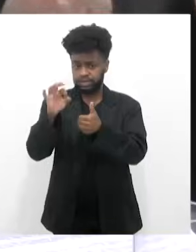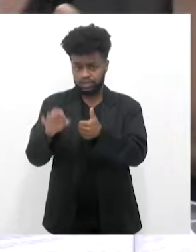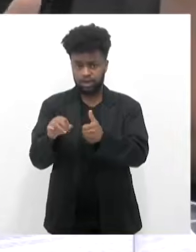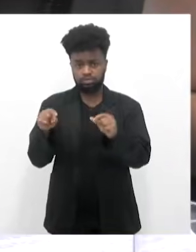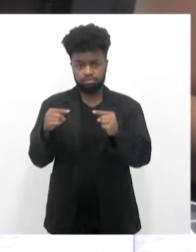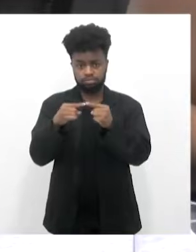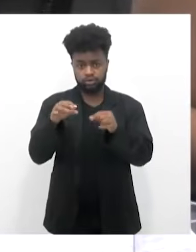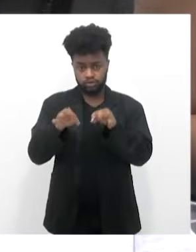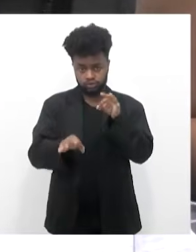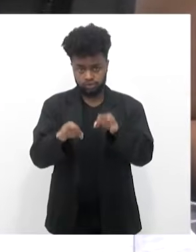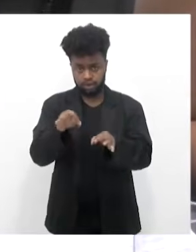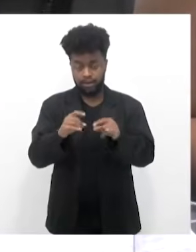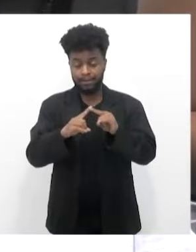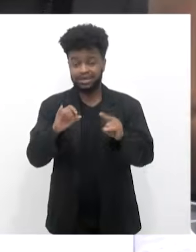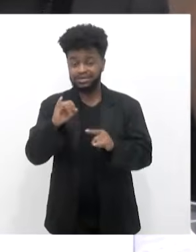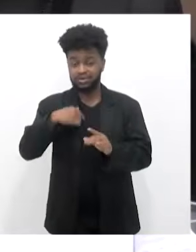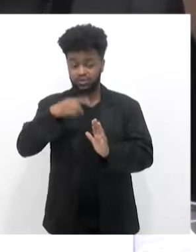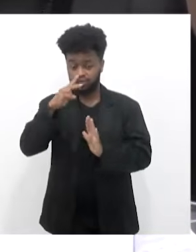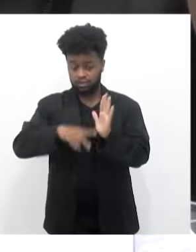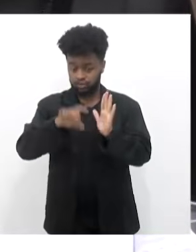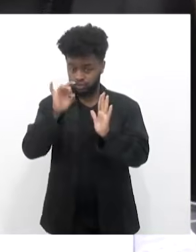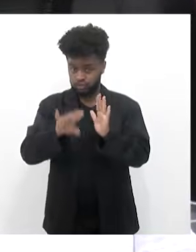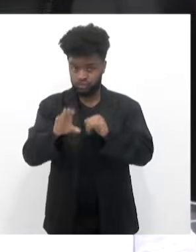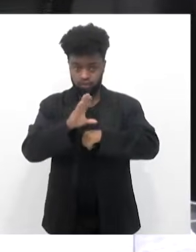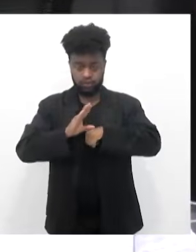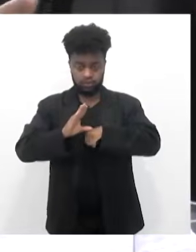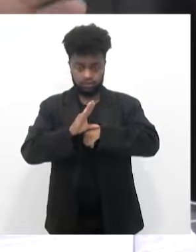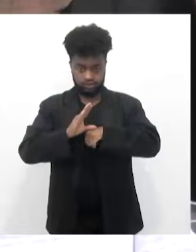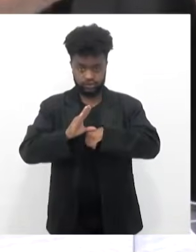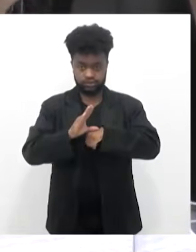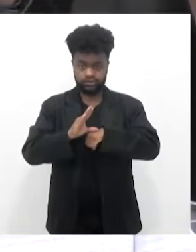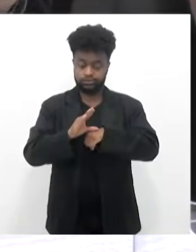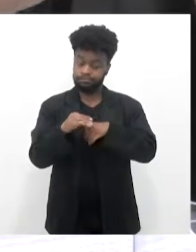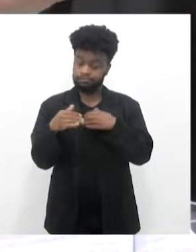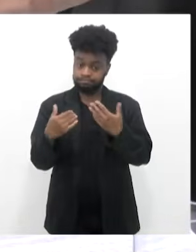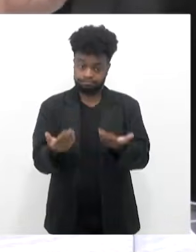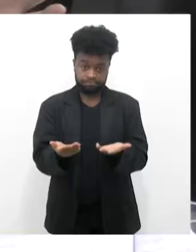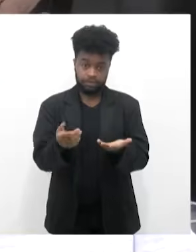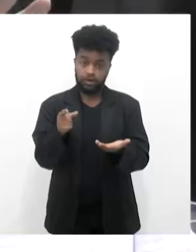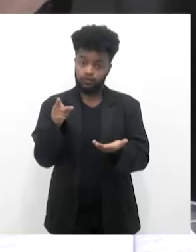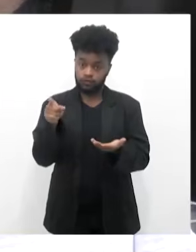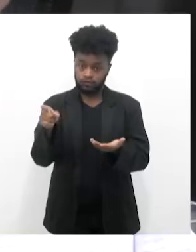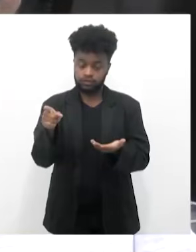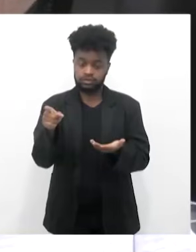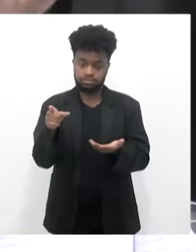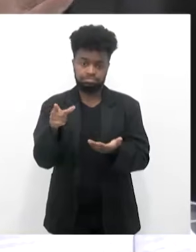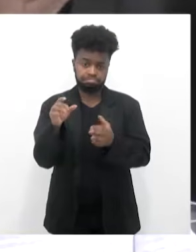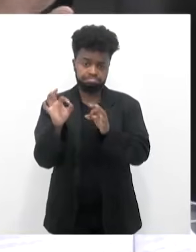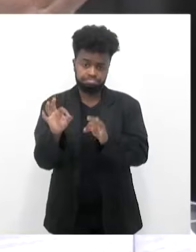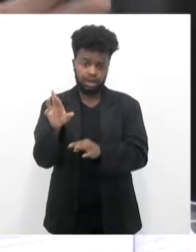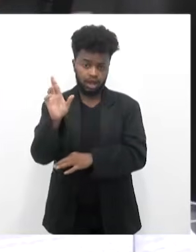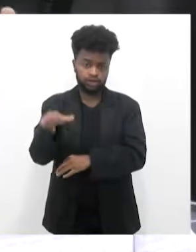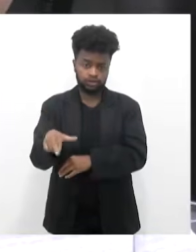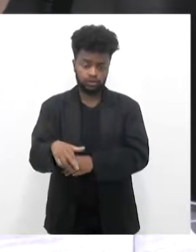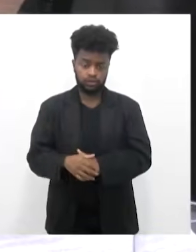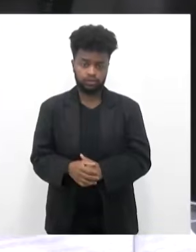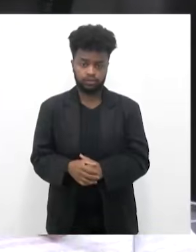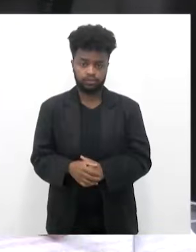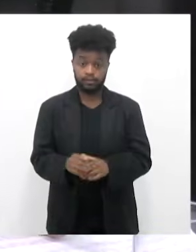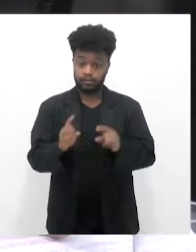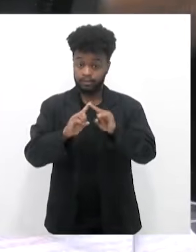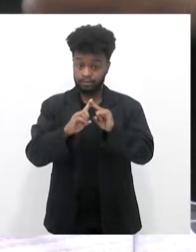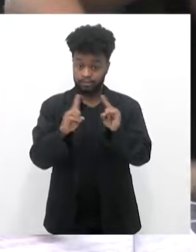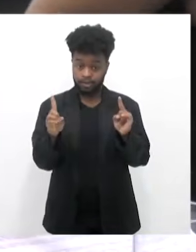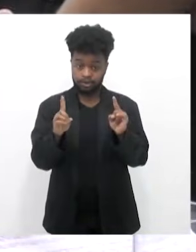jurídica, se eu lesse só a Constituição, Vossa Excelência teria absoluta razão.